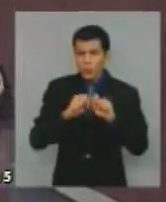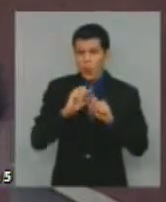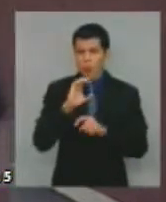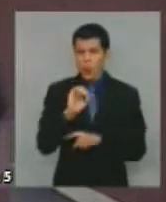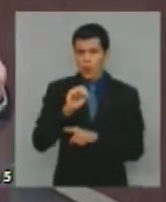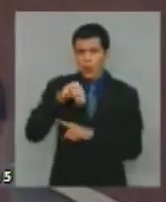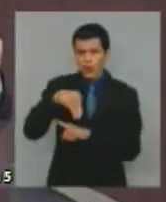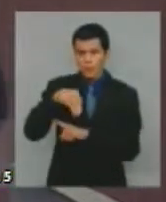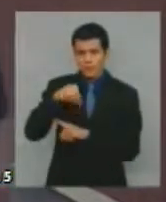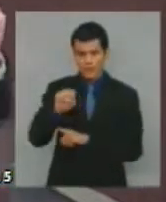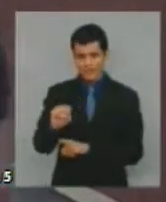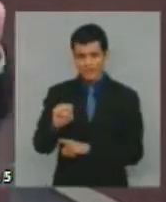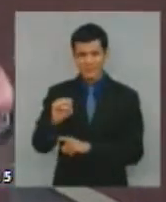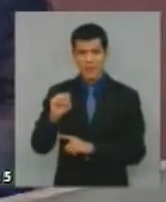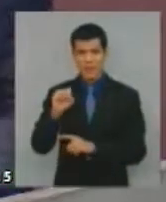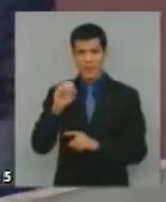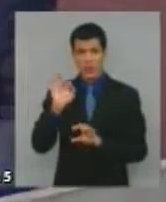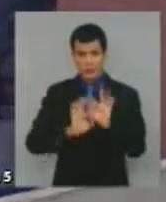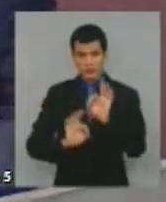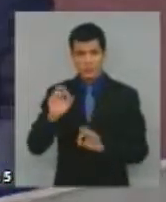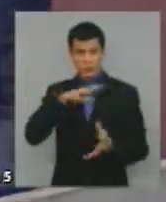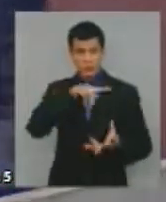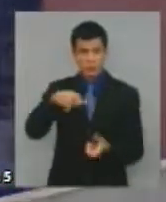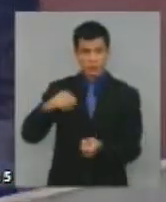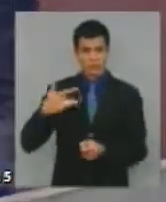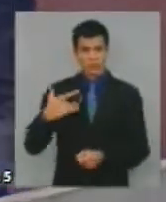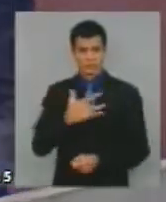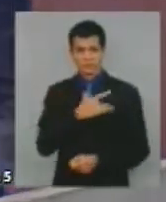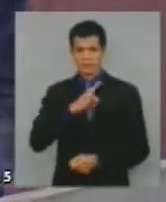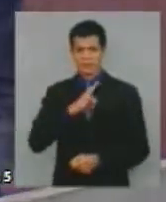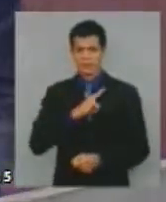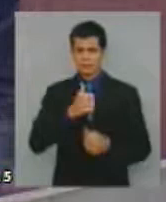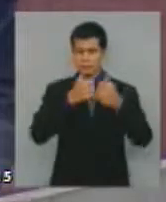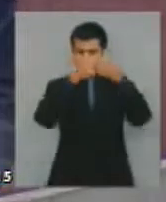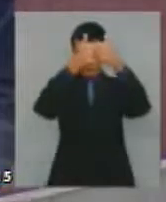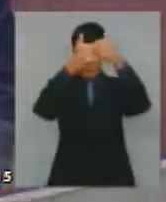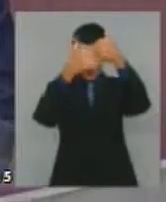16º país do mundo, entre